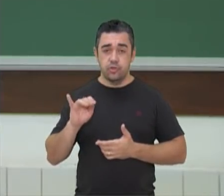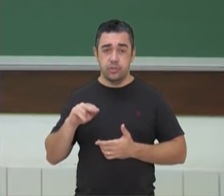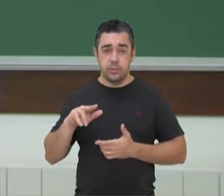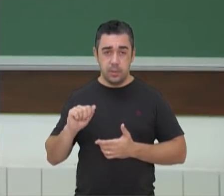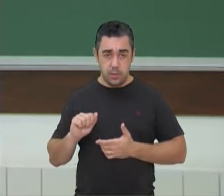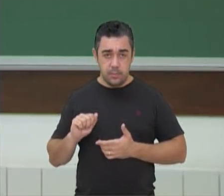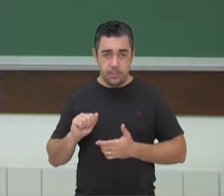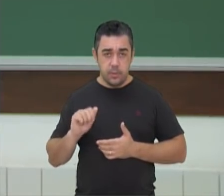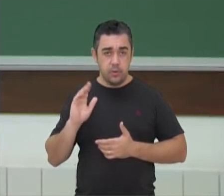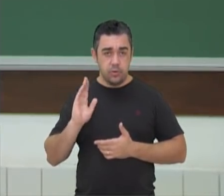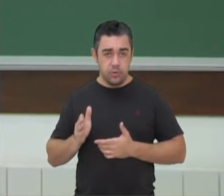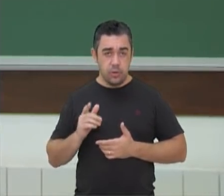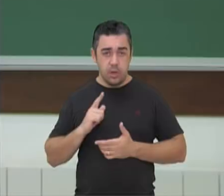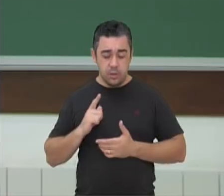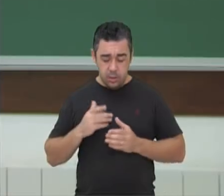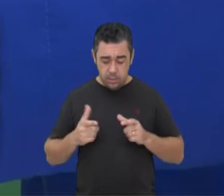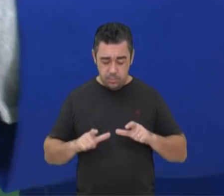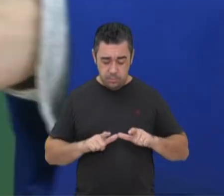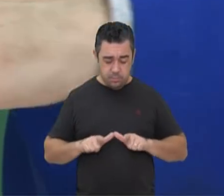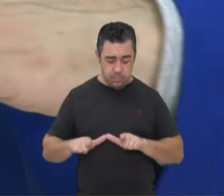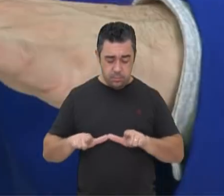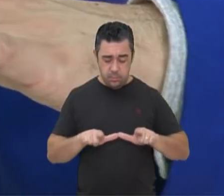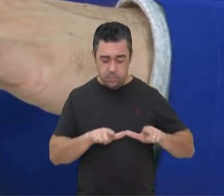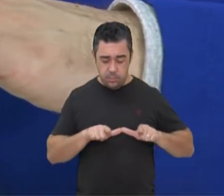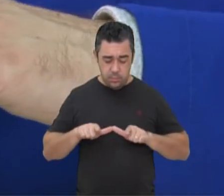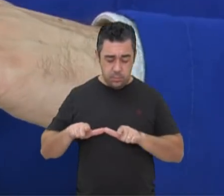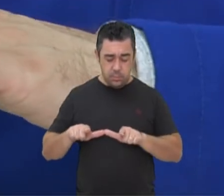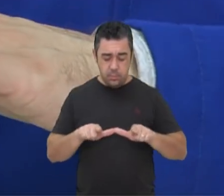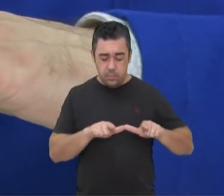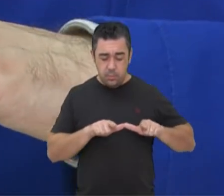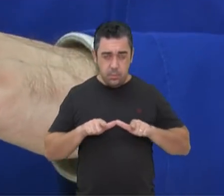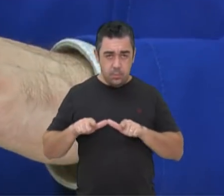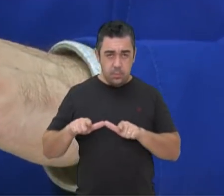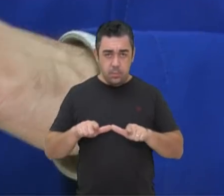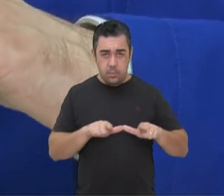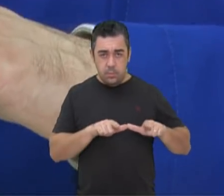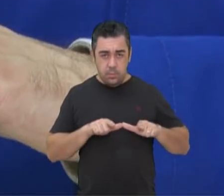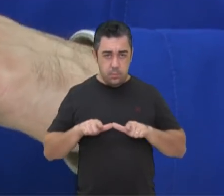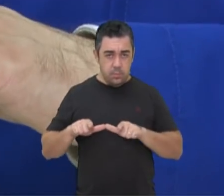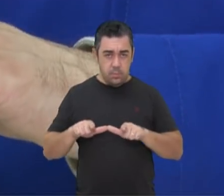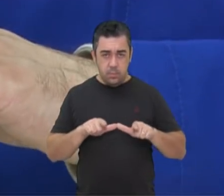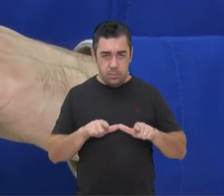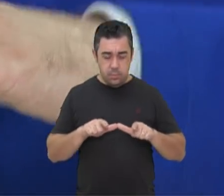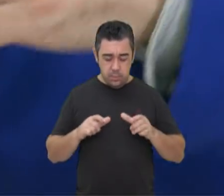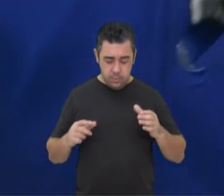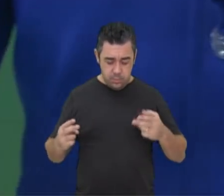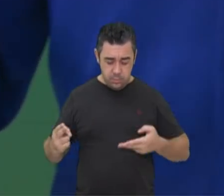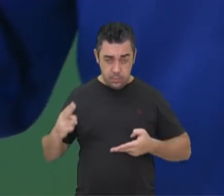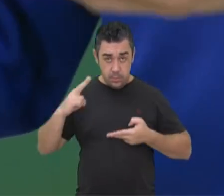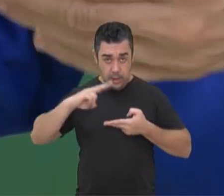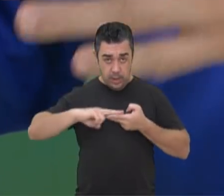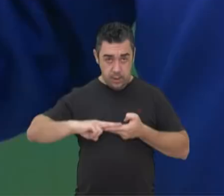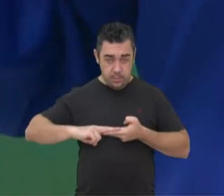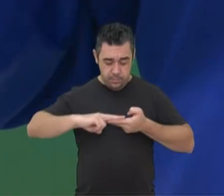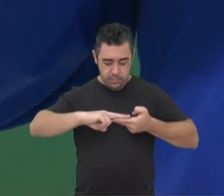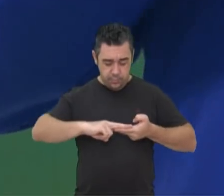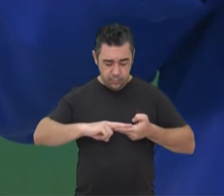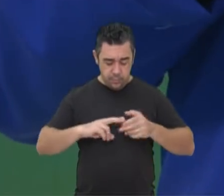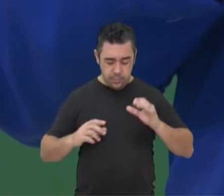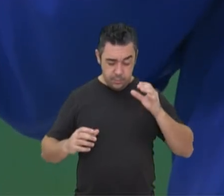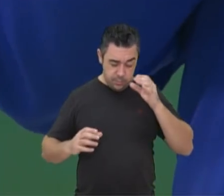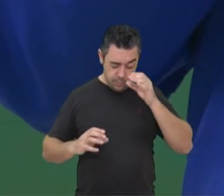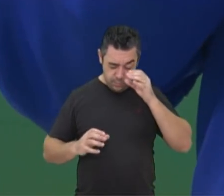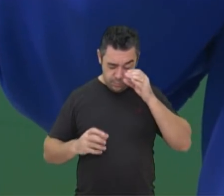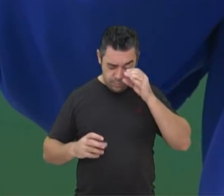a mesa de trabalho. Então, vocês percebem aqui, ó, onde eu posso colocar o meu objeto.